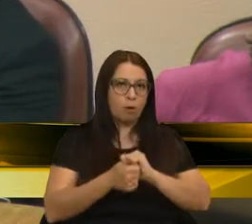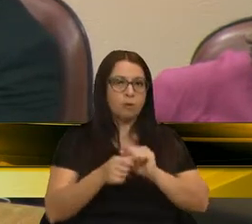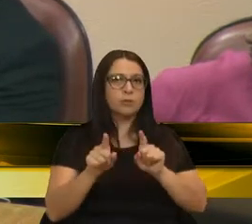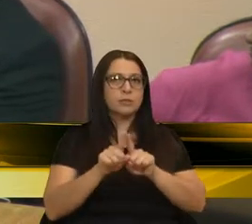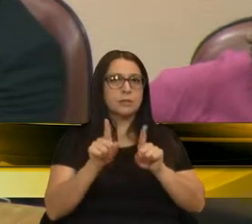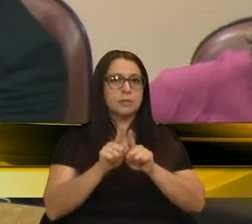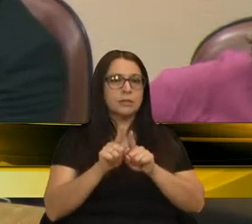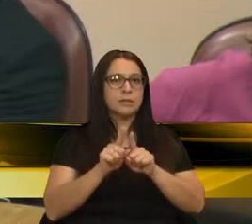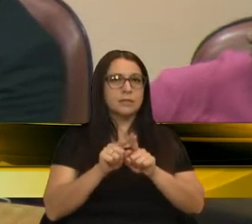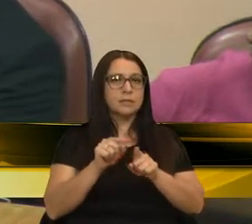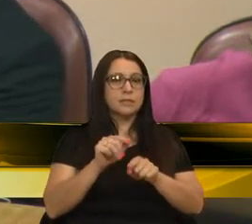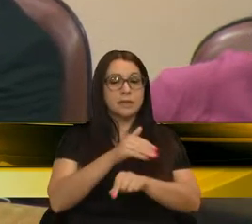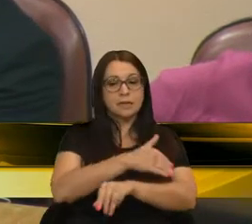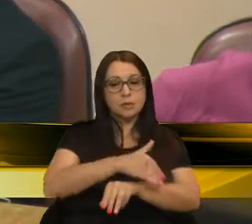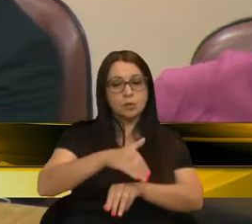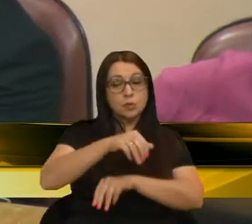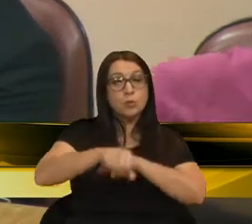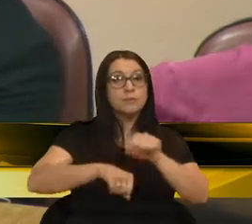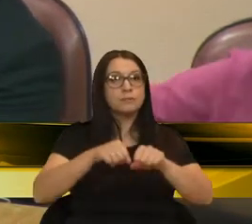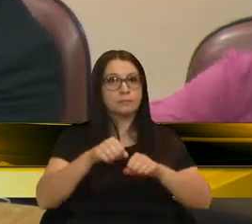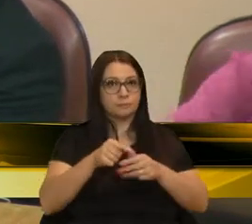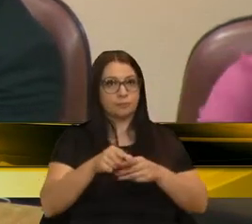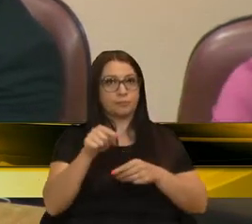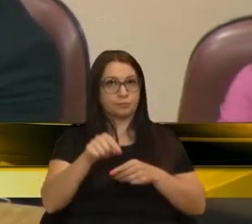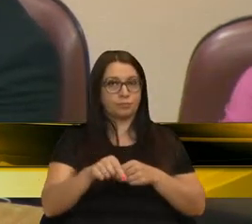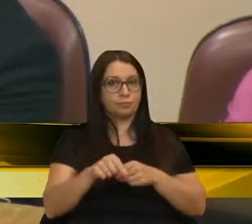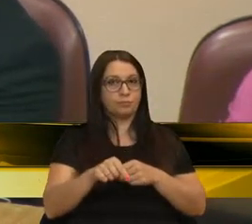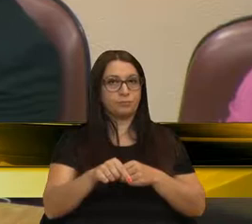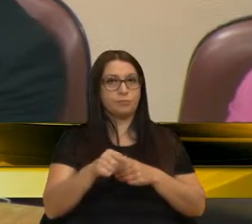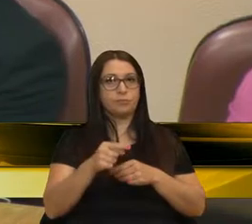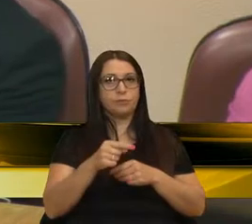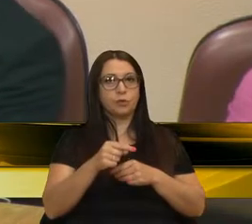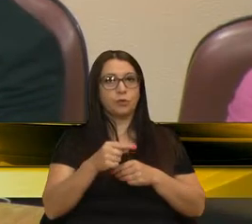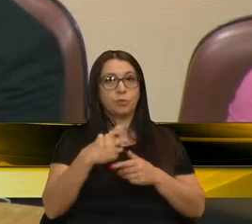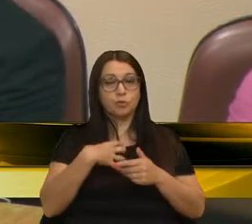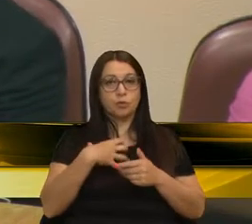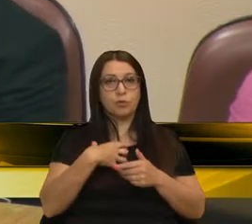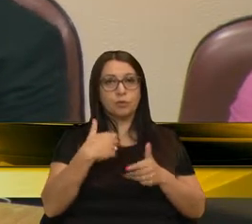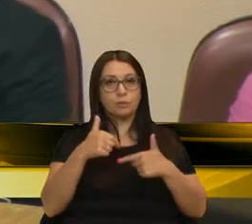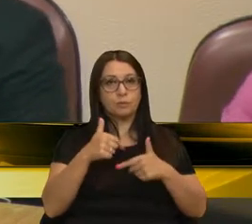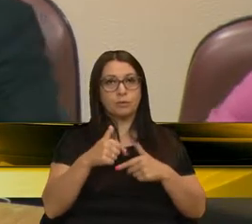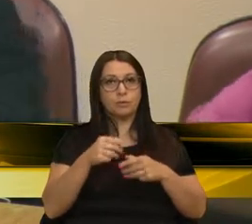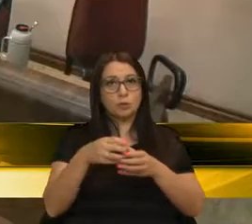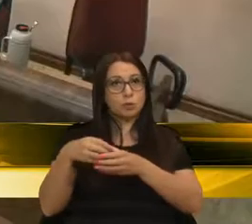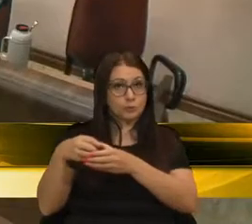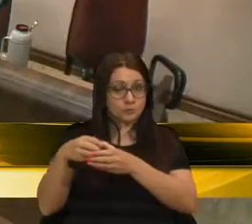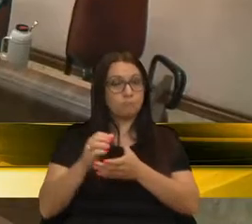das ciclovias e também das bicicletas aqui como um modal de transporte e também de turismo.